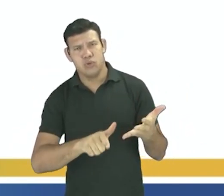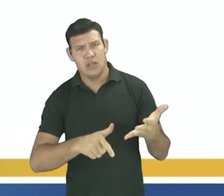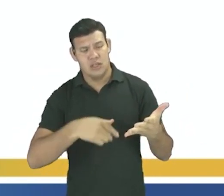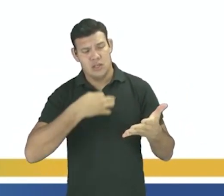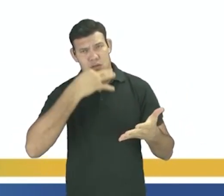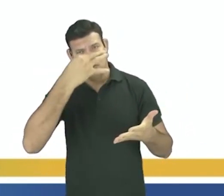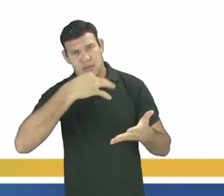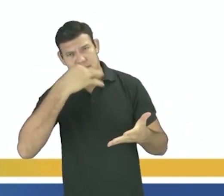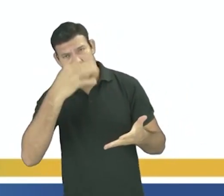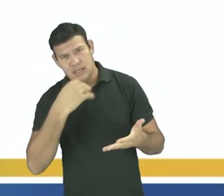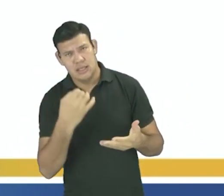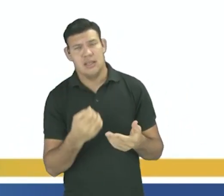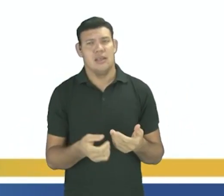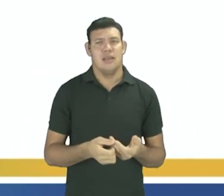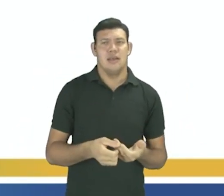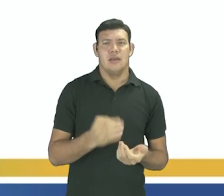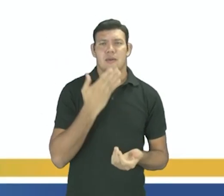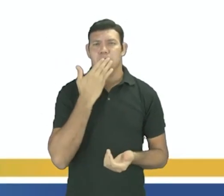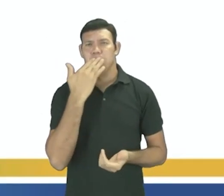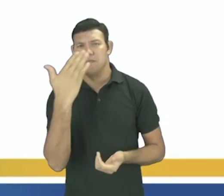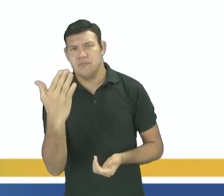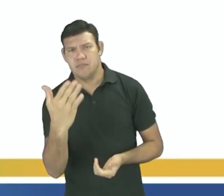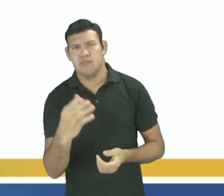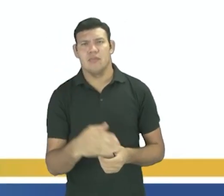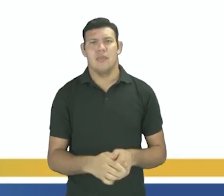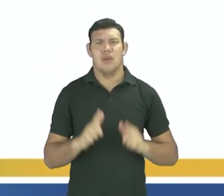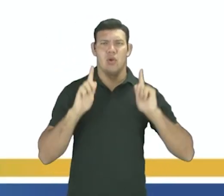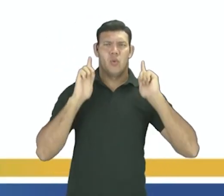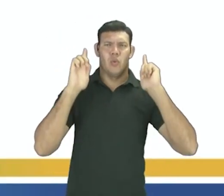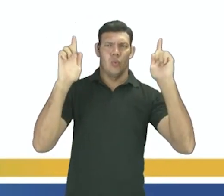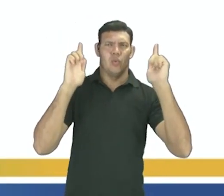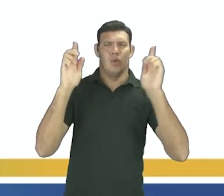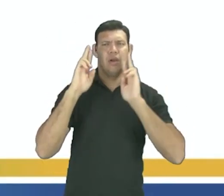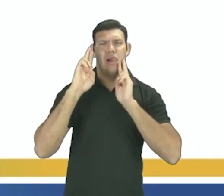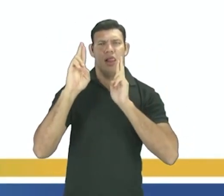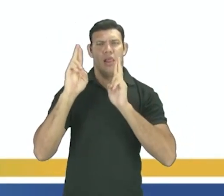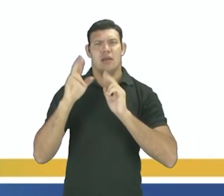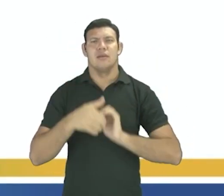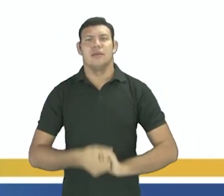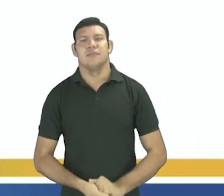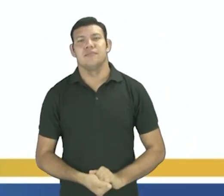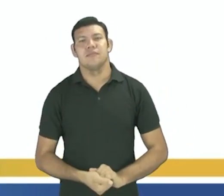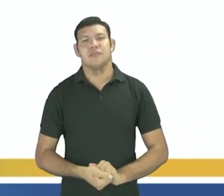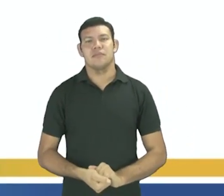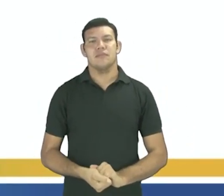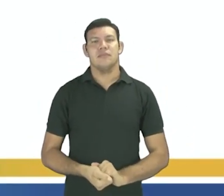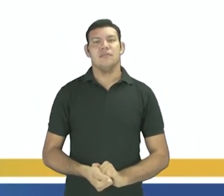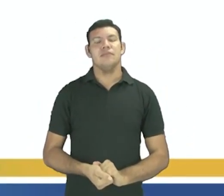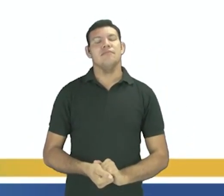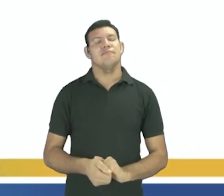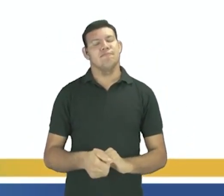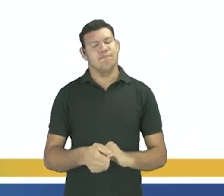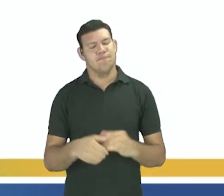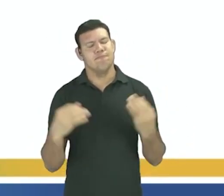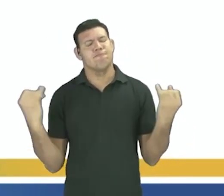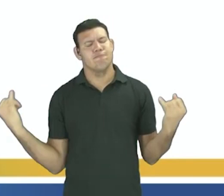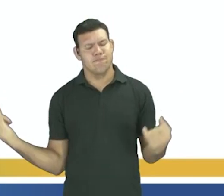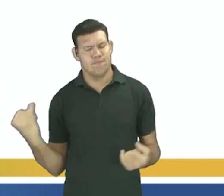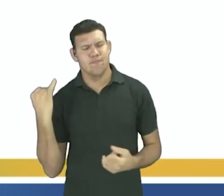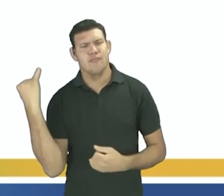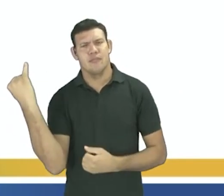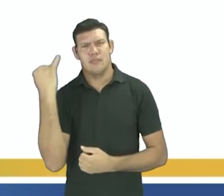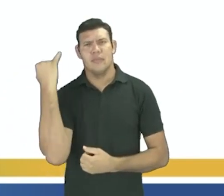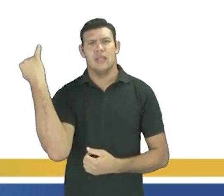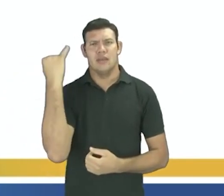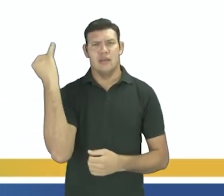de informar, de solicitar, de reivindicar, tá bom? Então, ela representa uma ferramenta extremamente importante